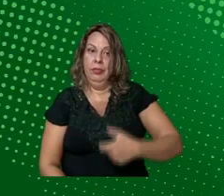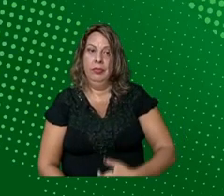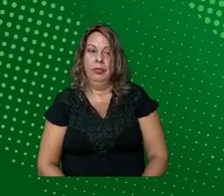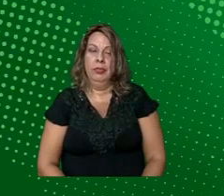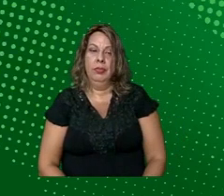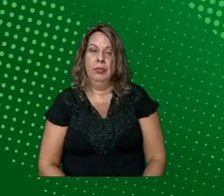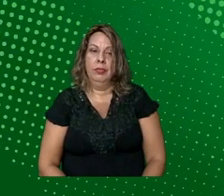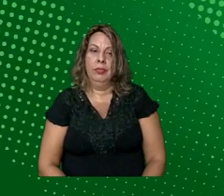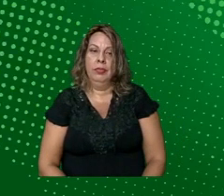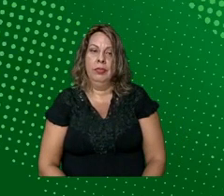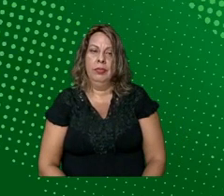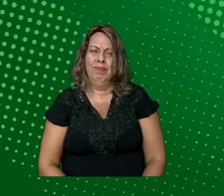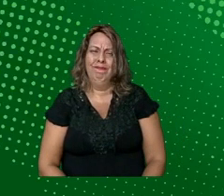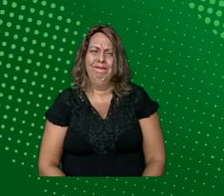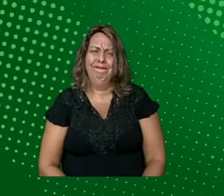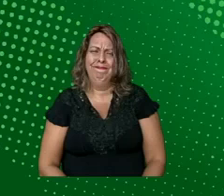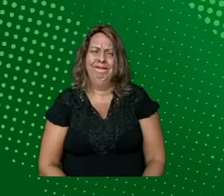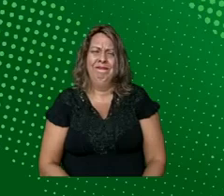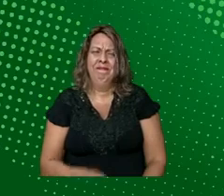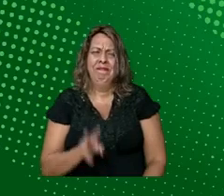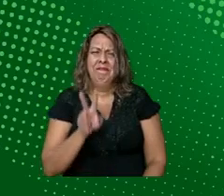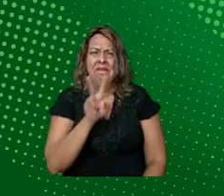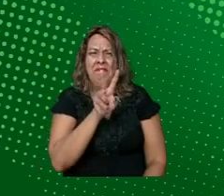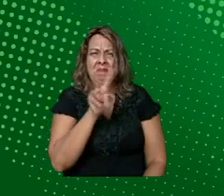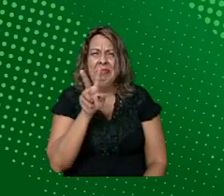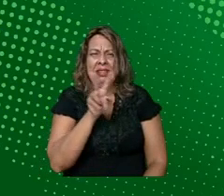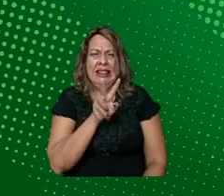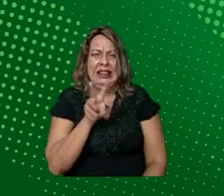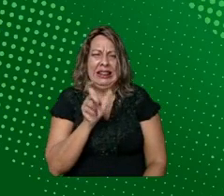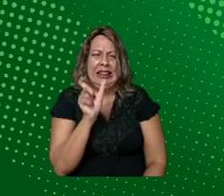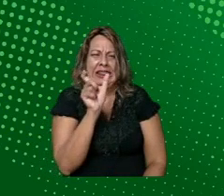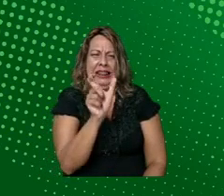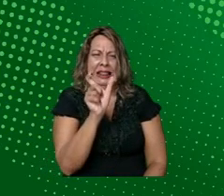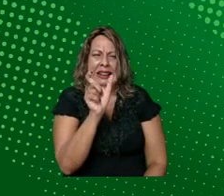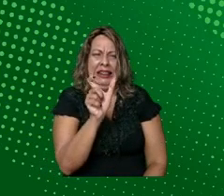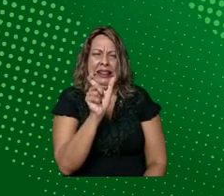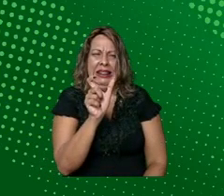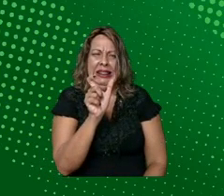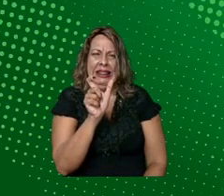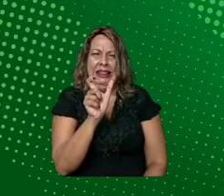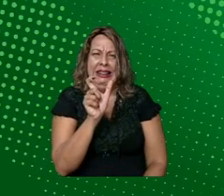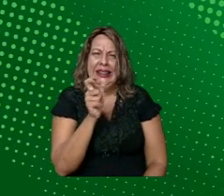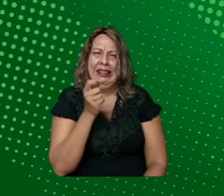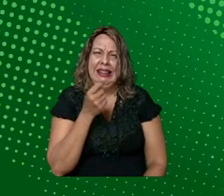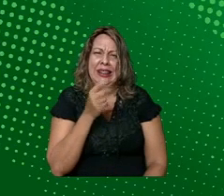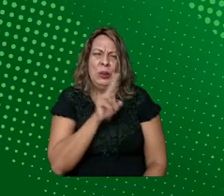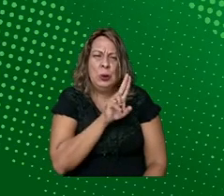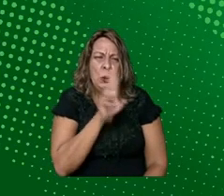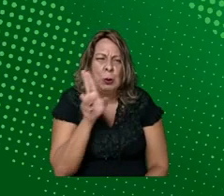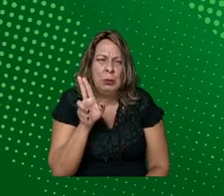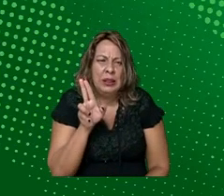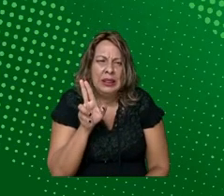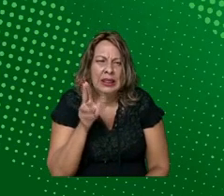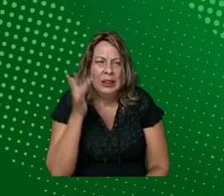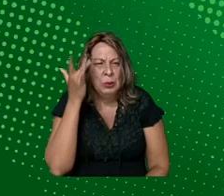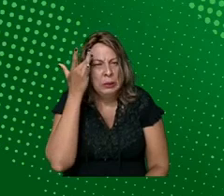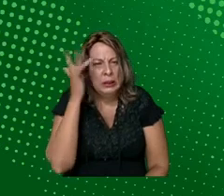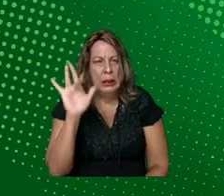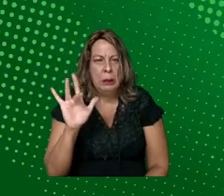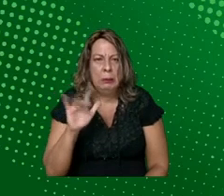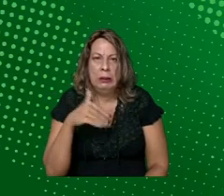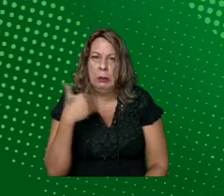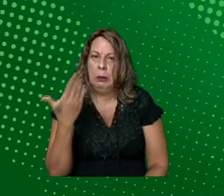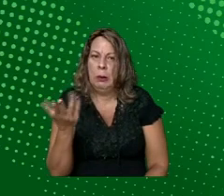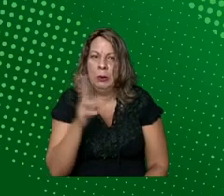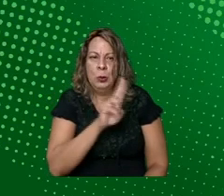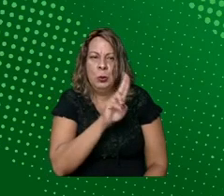002042. A quem pertence? Bom, vamos tentar decifrar aqui, né? Bem, alguém tem um nome ali, né? Não sabemos qual o